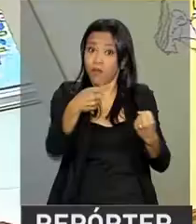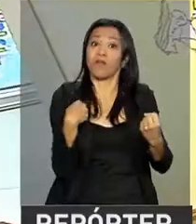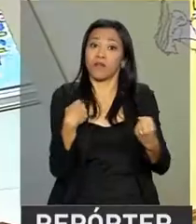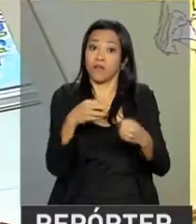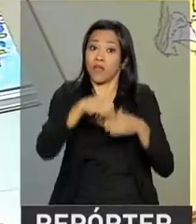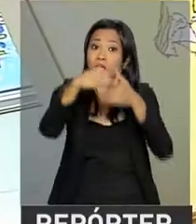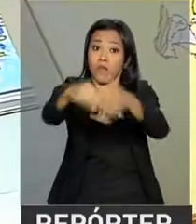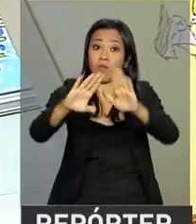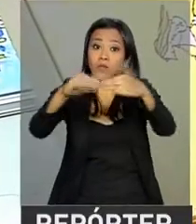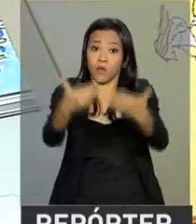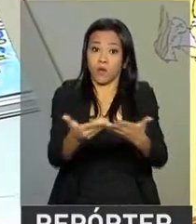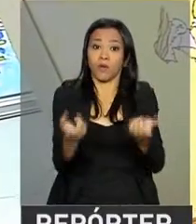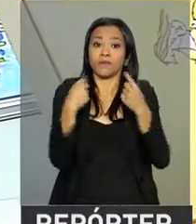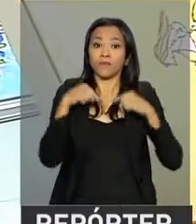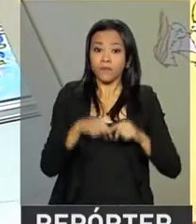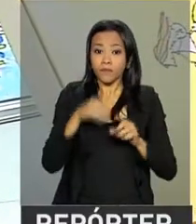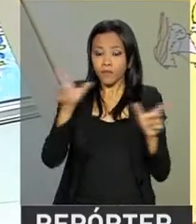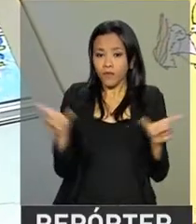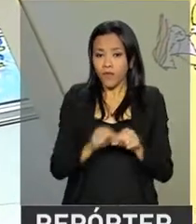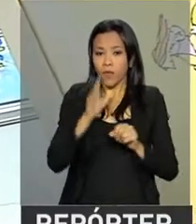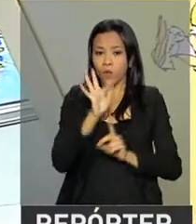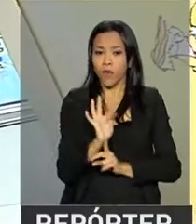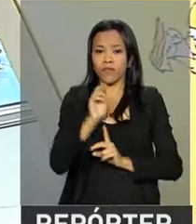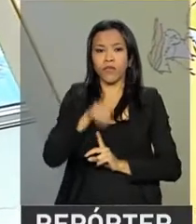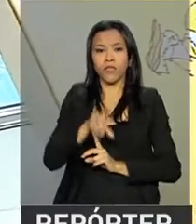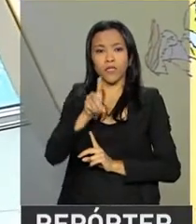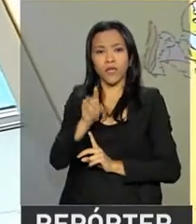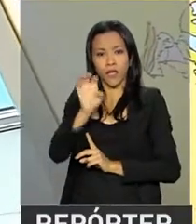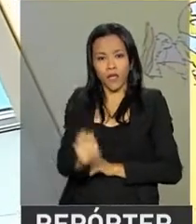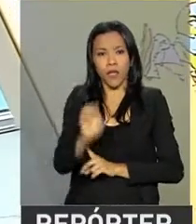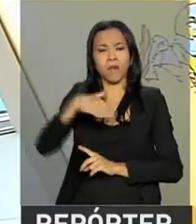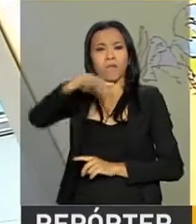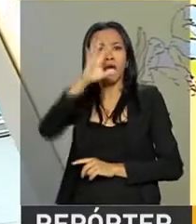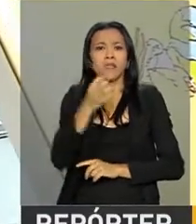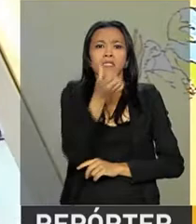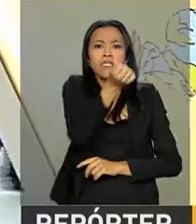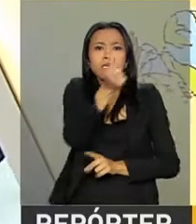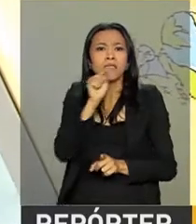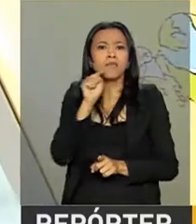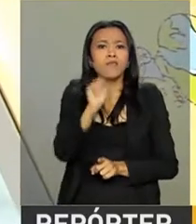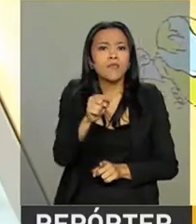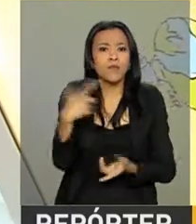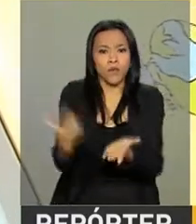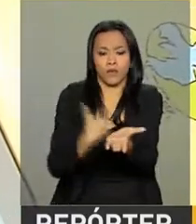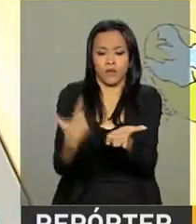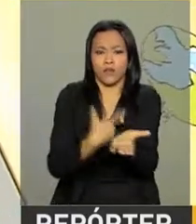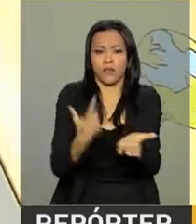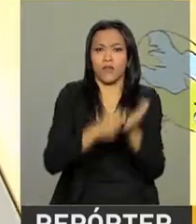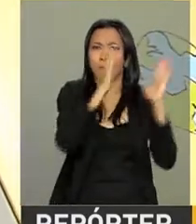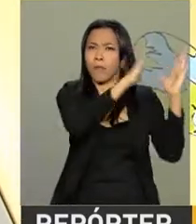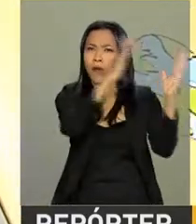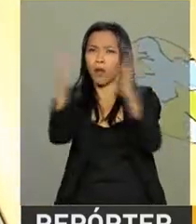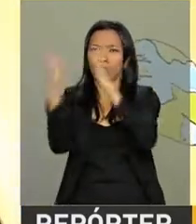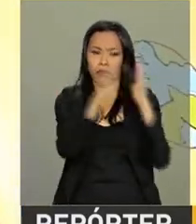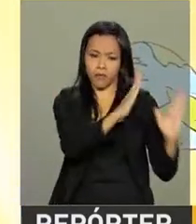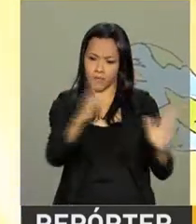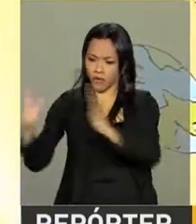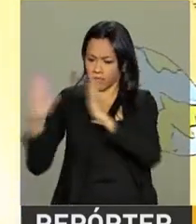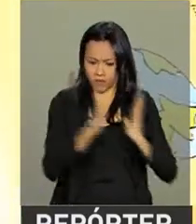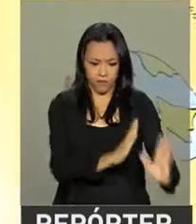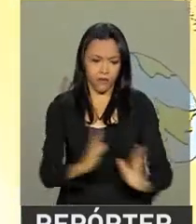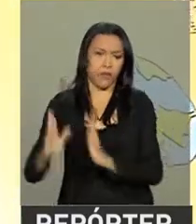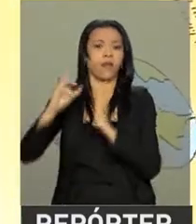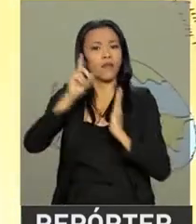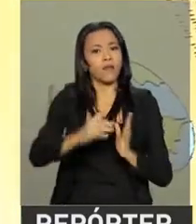país. O FNDE trouxe aqui para a Bienal mais de 6 mil obras, que fazem parte do Programa Nacional do Livro e do